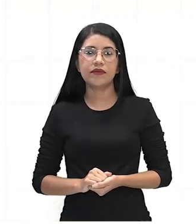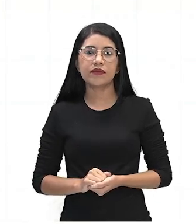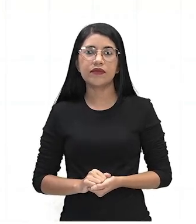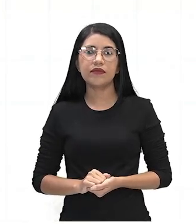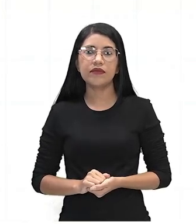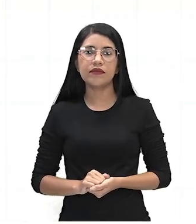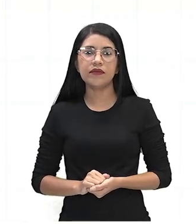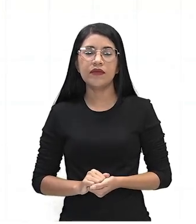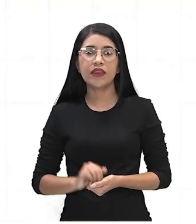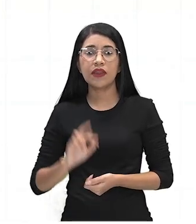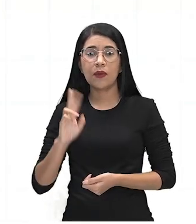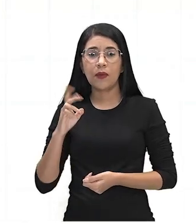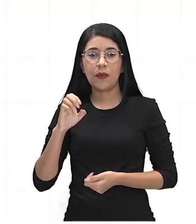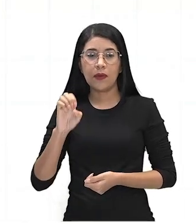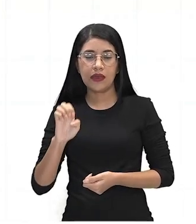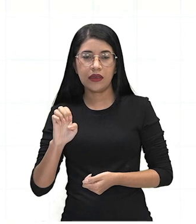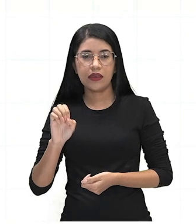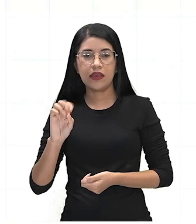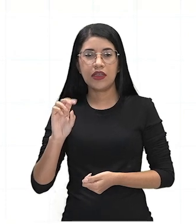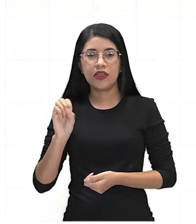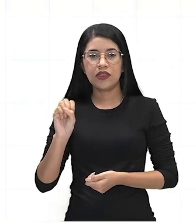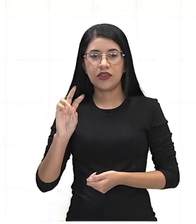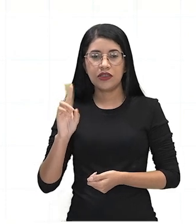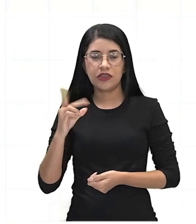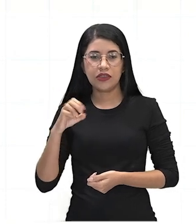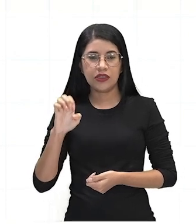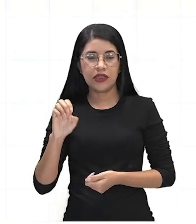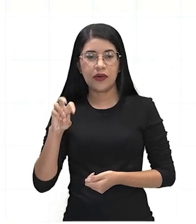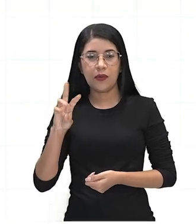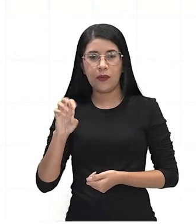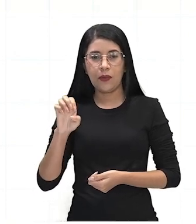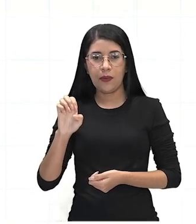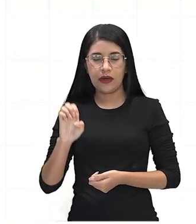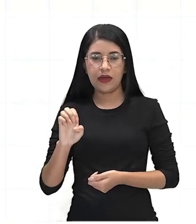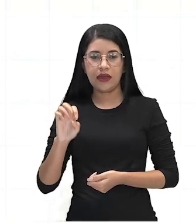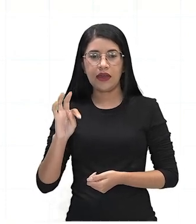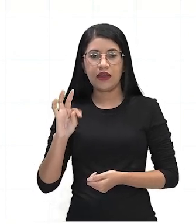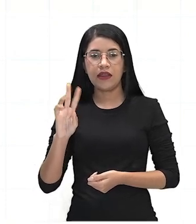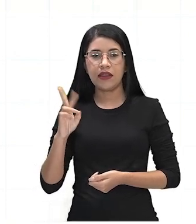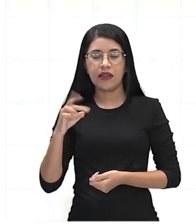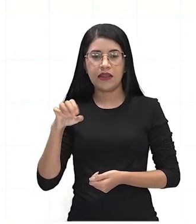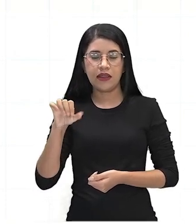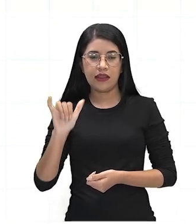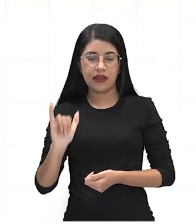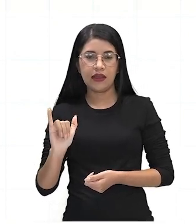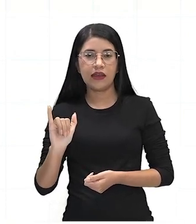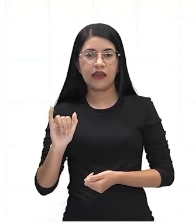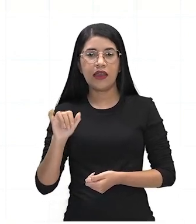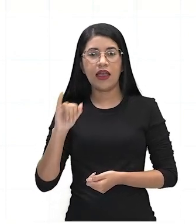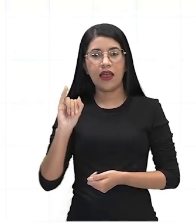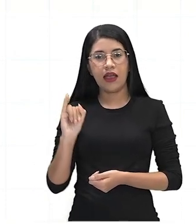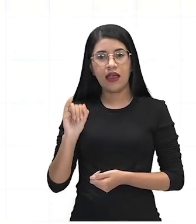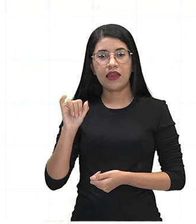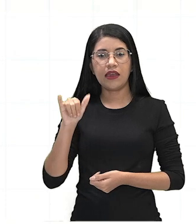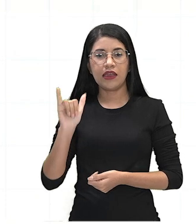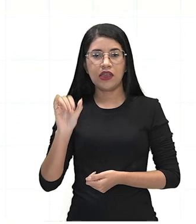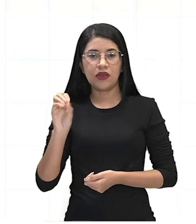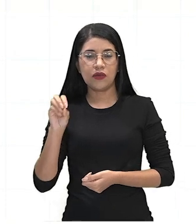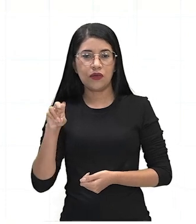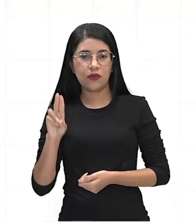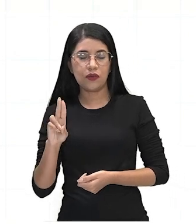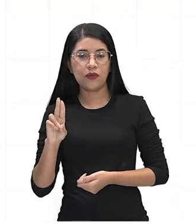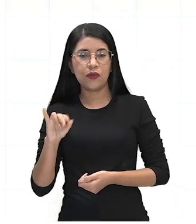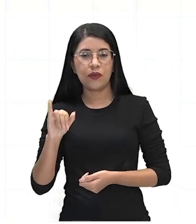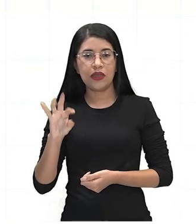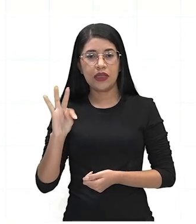Então, he, she, we, they são os pronomes, né? I, you, it